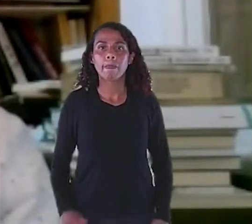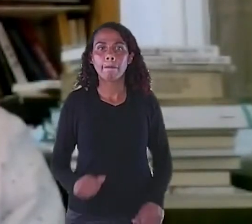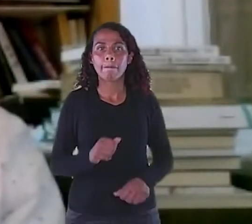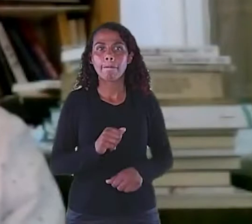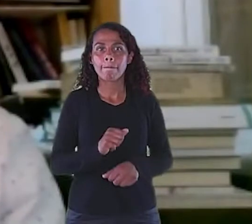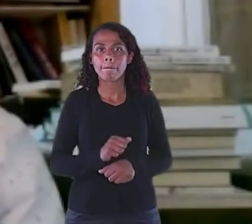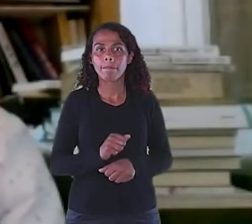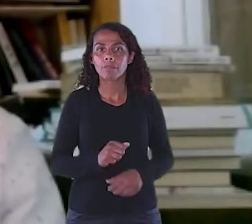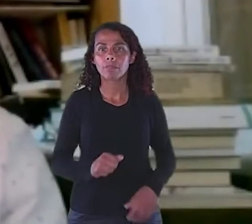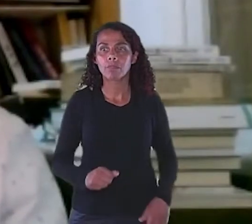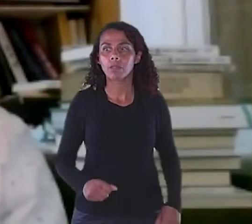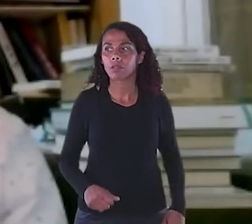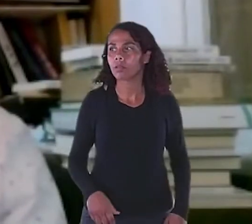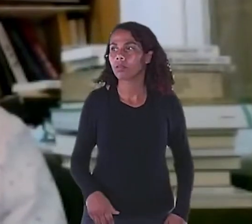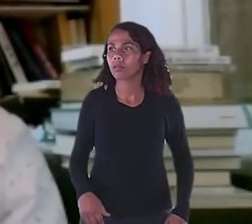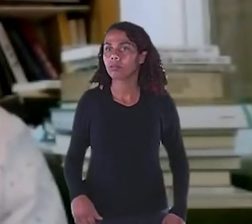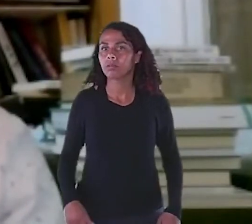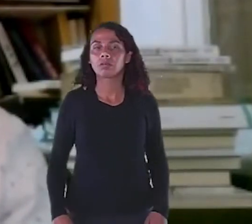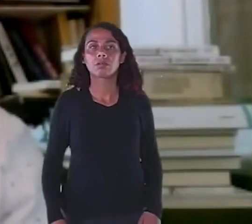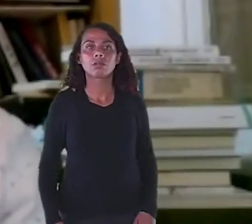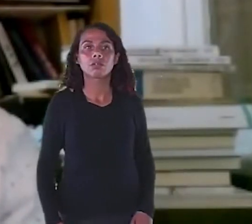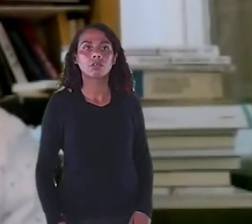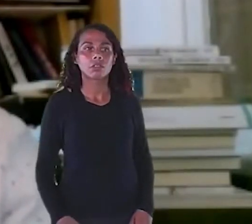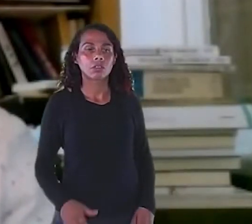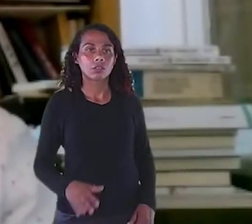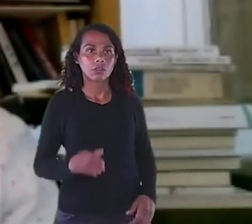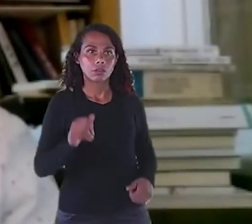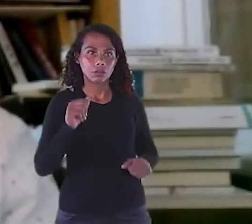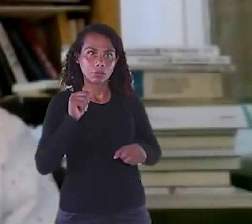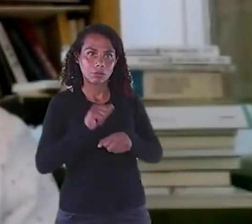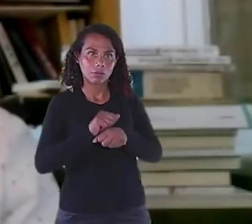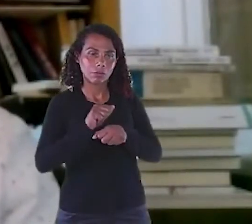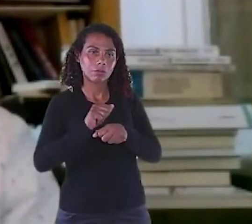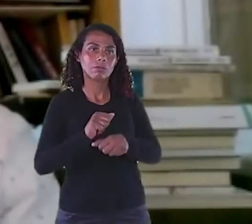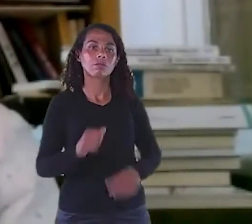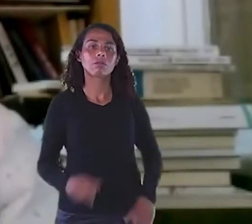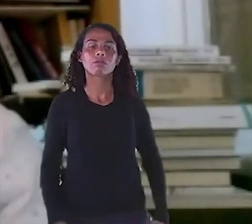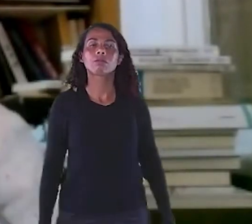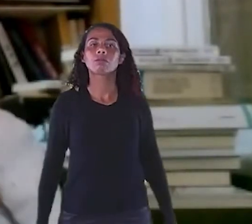Meu Deus do céu, isso aqui, gente, é um suplício para mim.